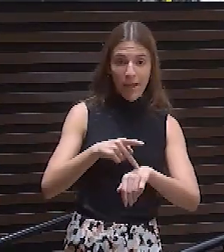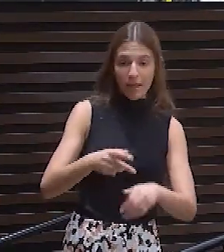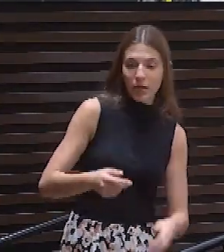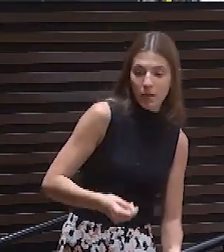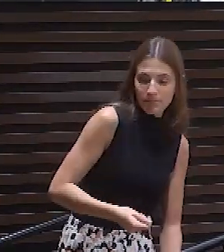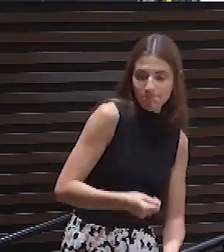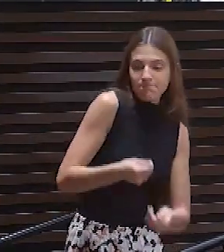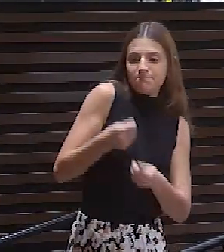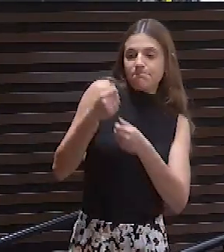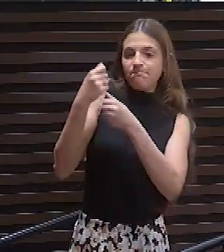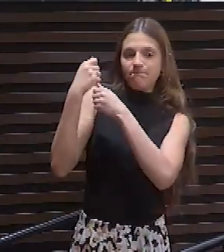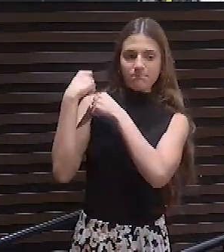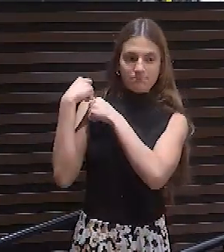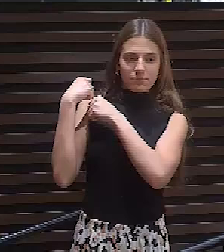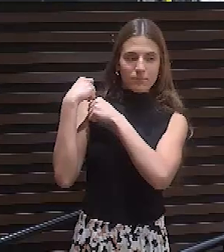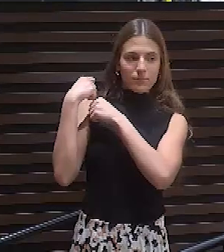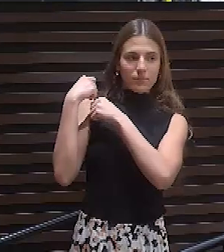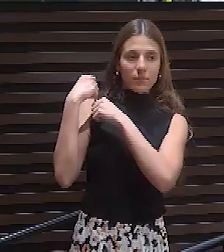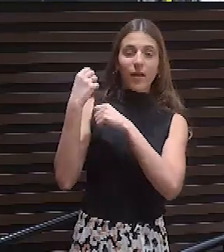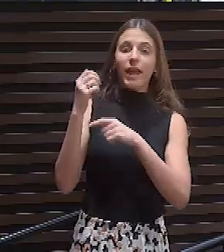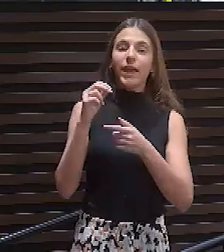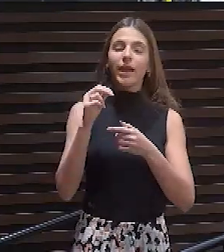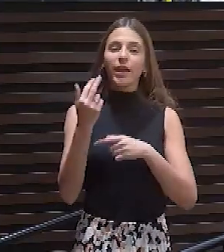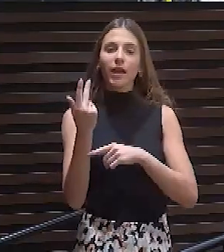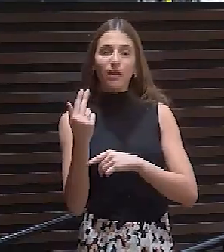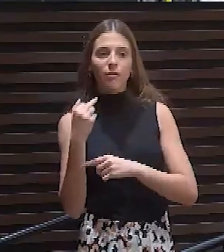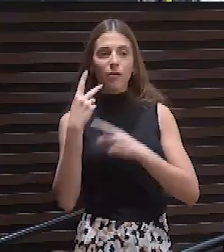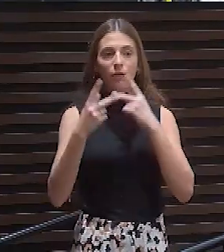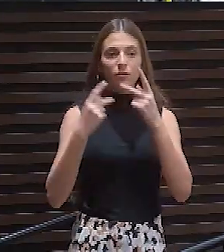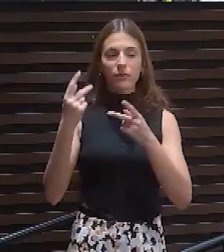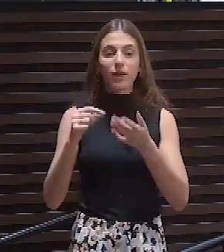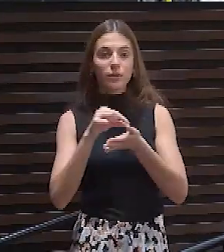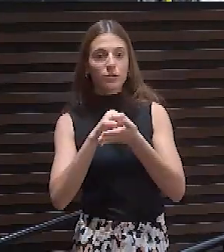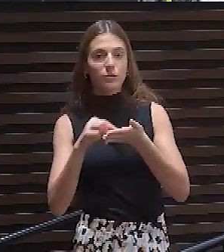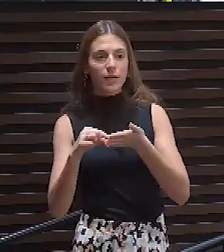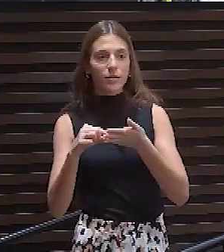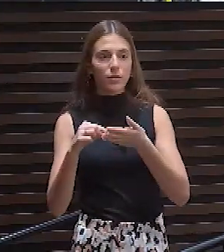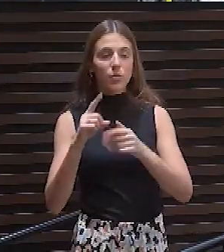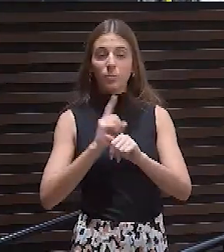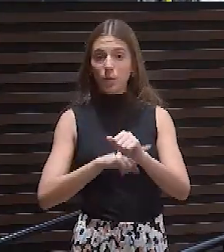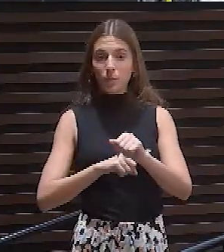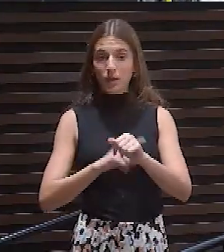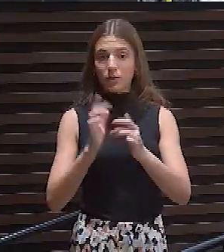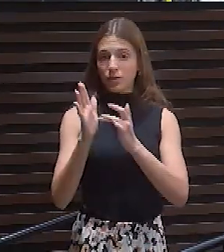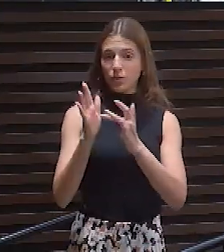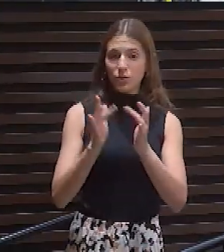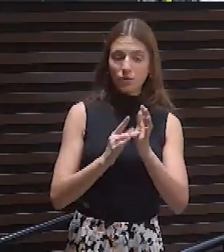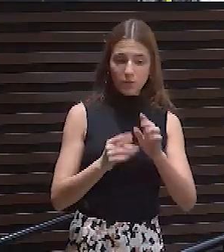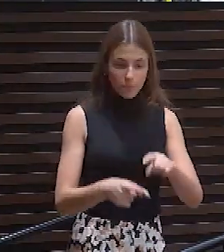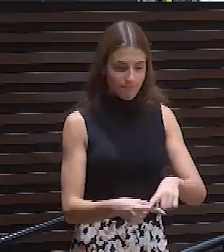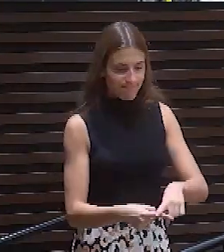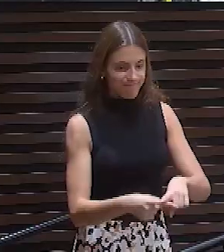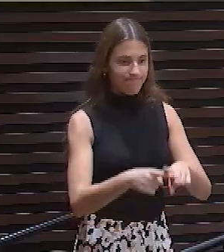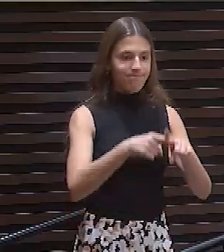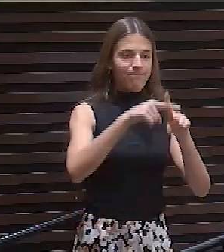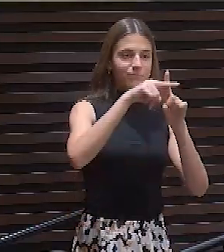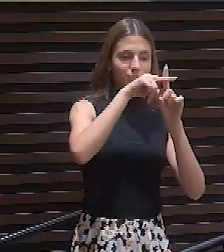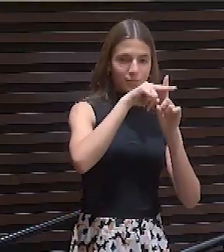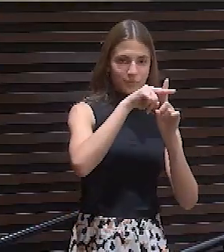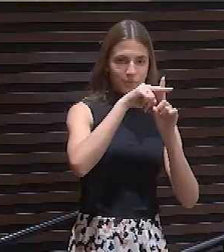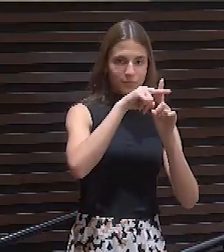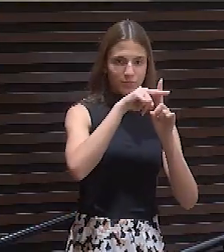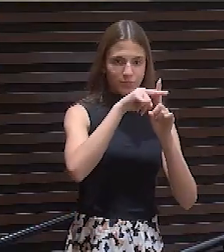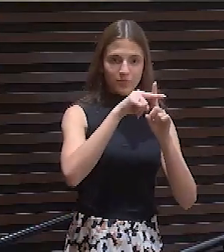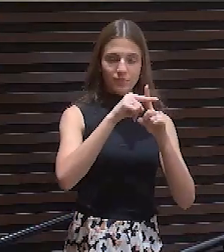E eu, quando for levantado, eu vou levantar, gente. A tipologia, a figura.